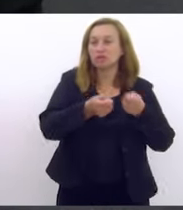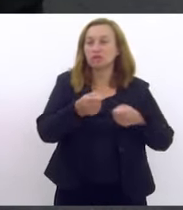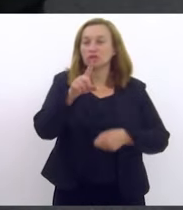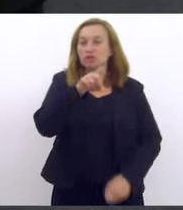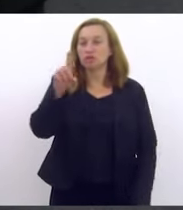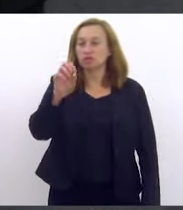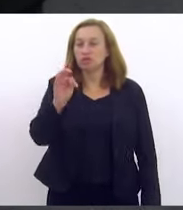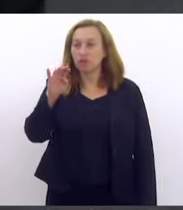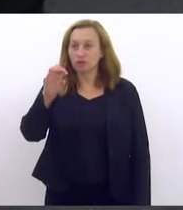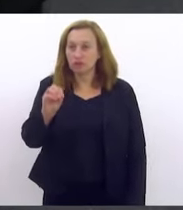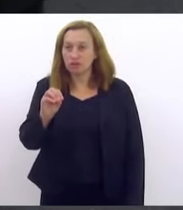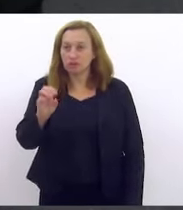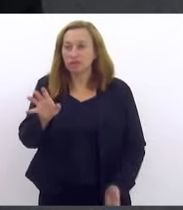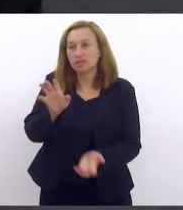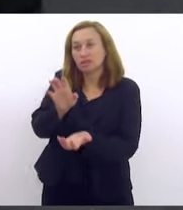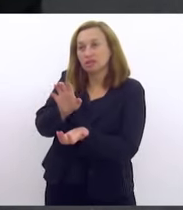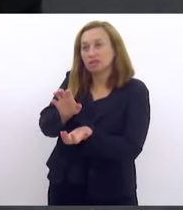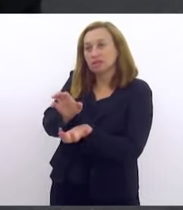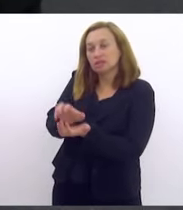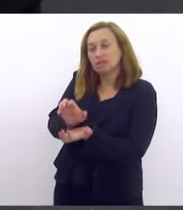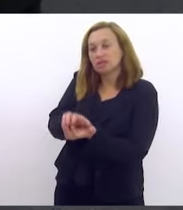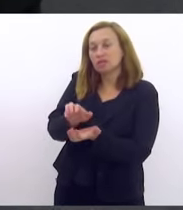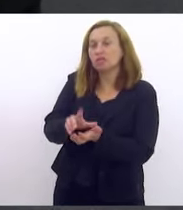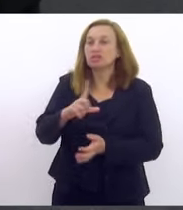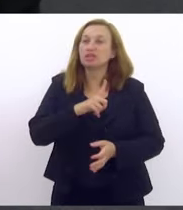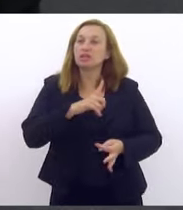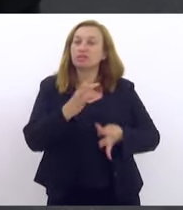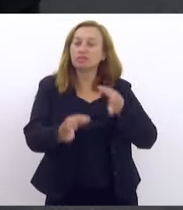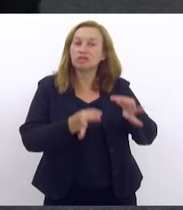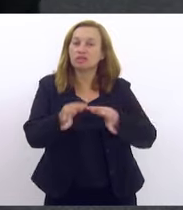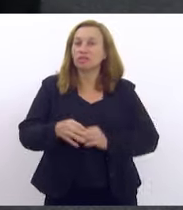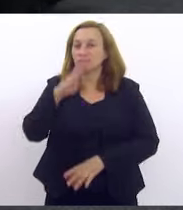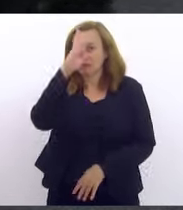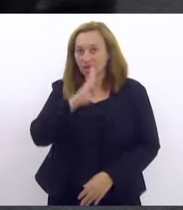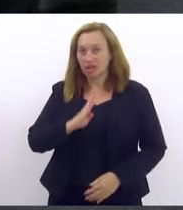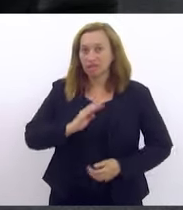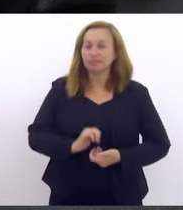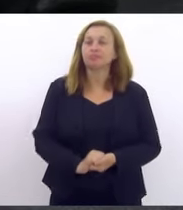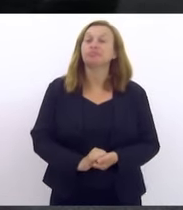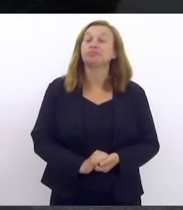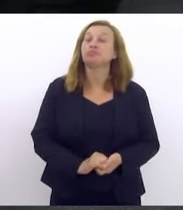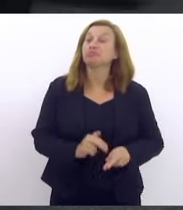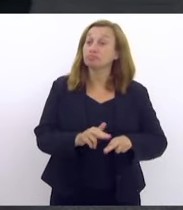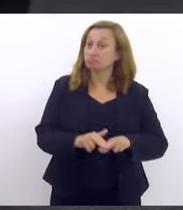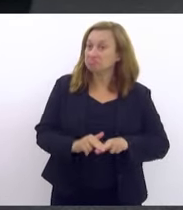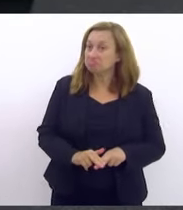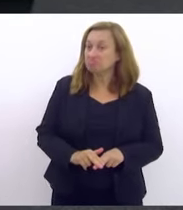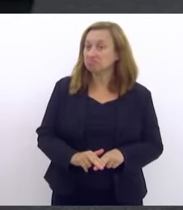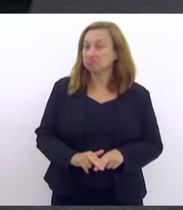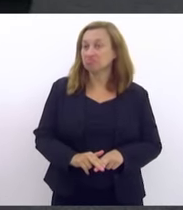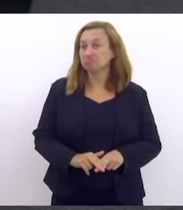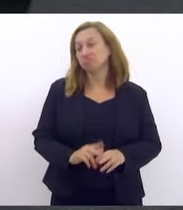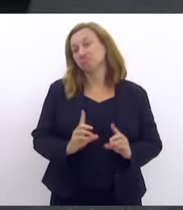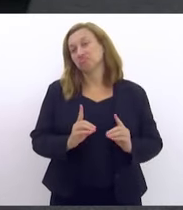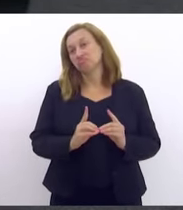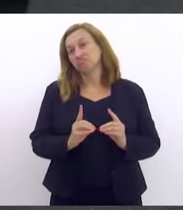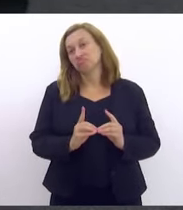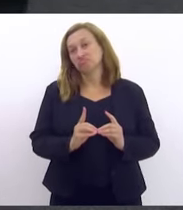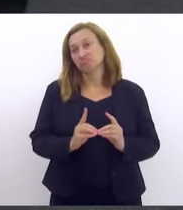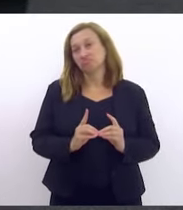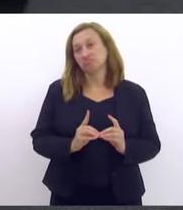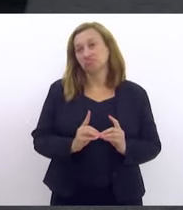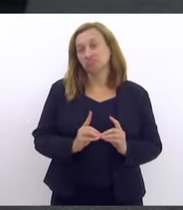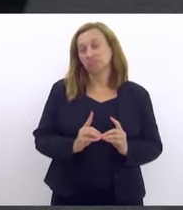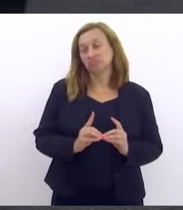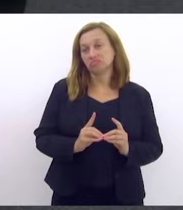Santa Cruz é que realiza o tratamento gratuito e, portanto, não atende, não é, a grande parte dos